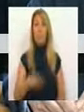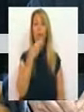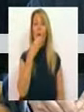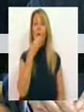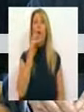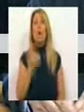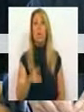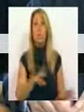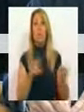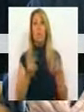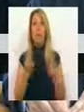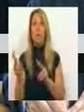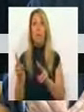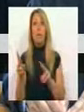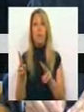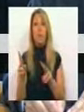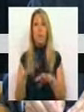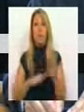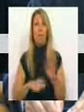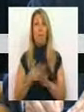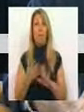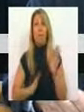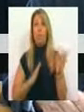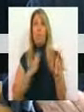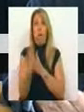de uma reforma que é feita à pressa,